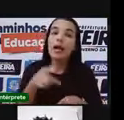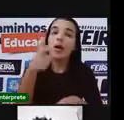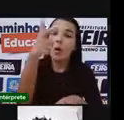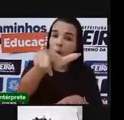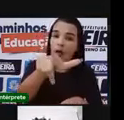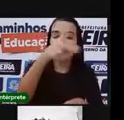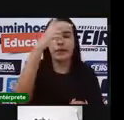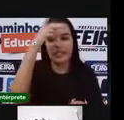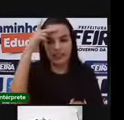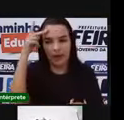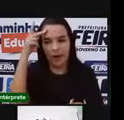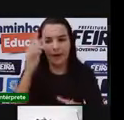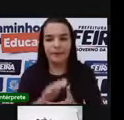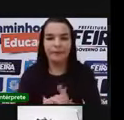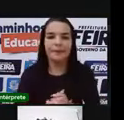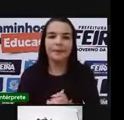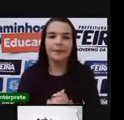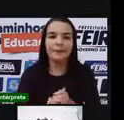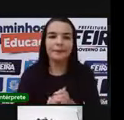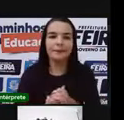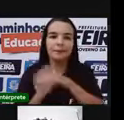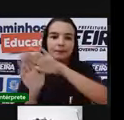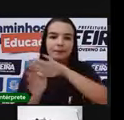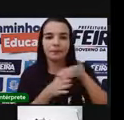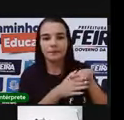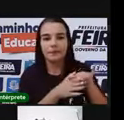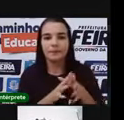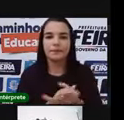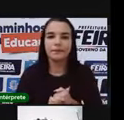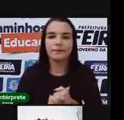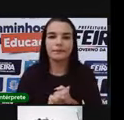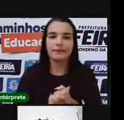outra. Pode passar, João.